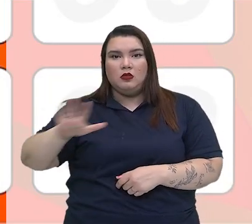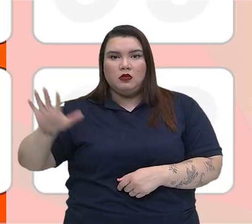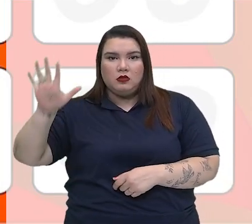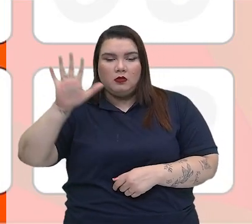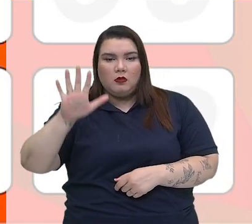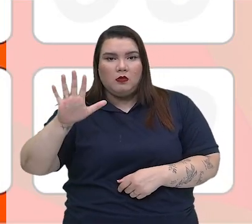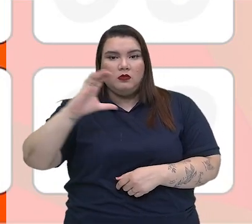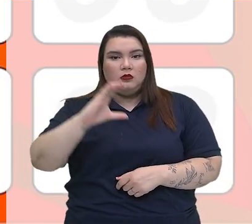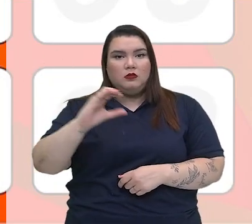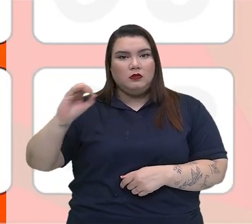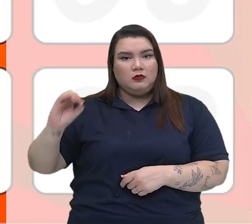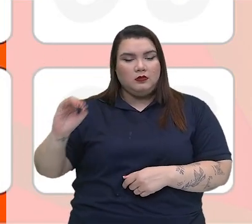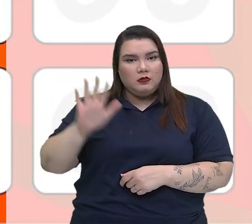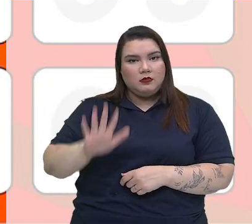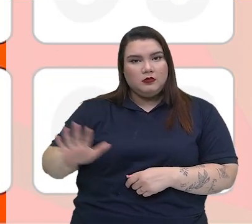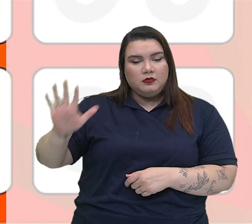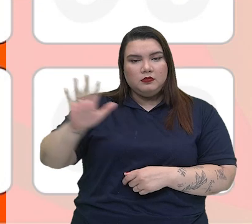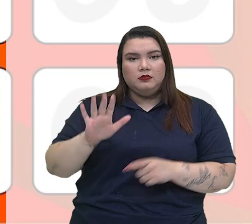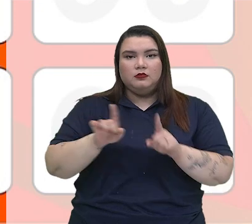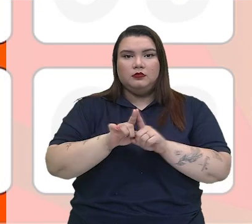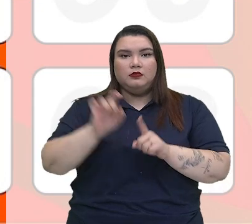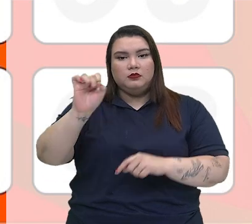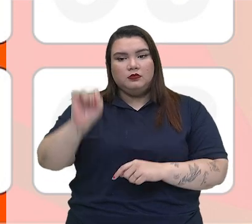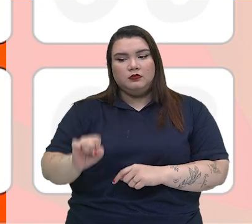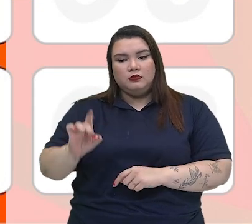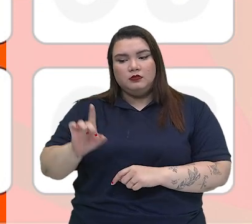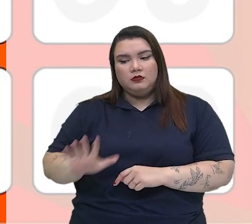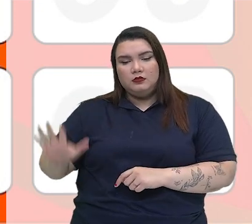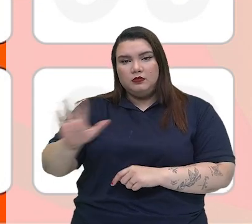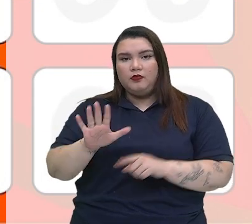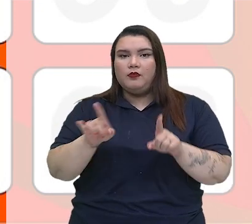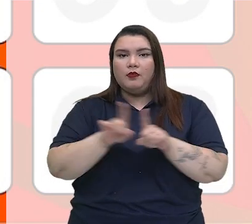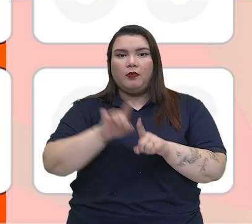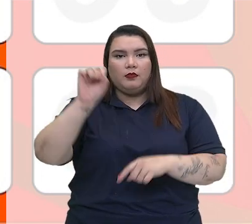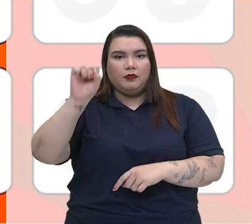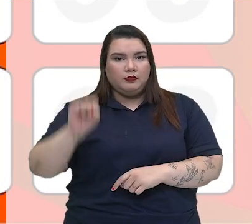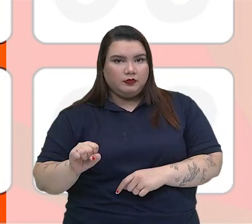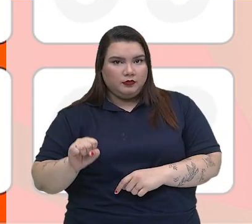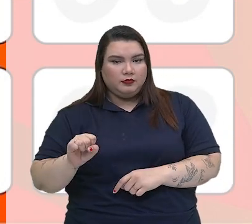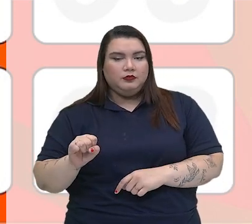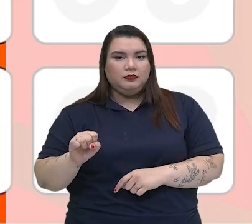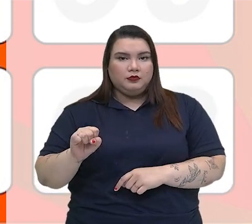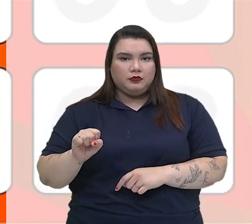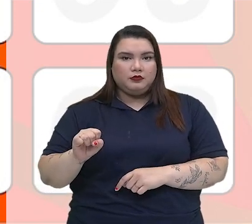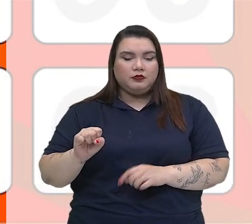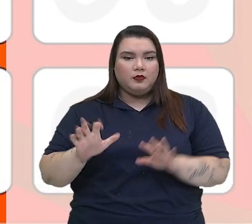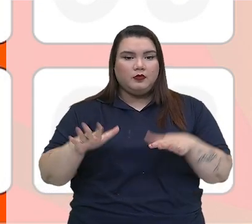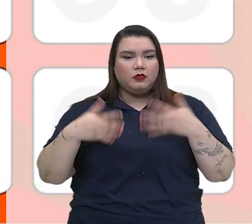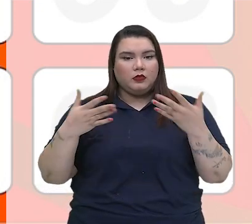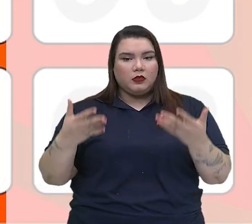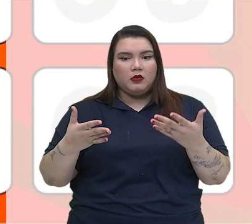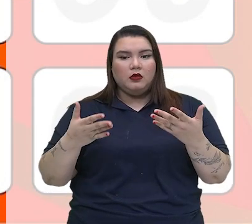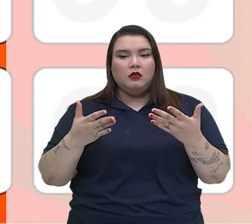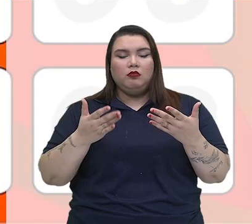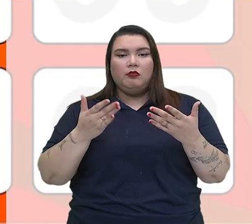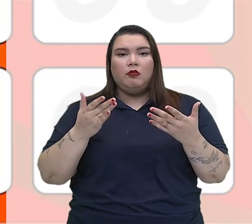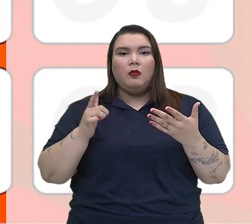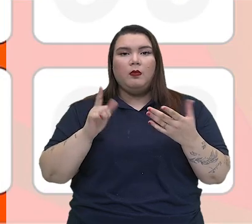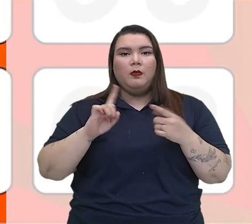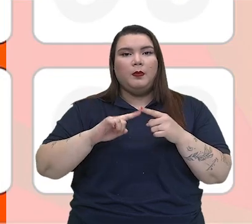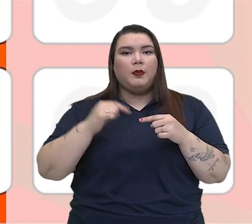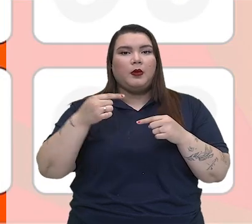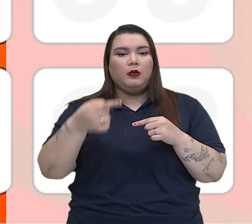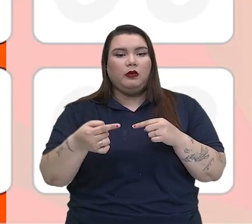a região Centro-Oeste, a região Sudeste e a região Sul. No próximo